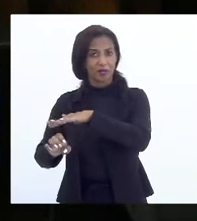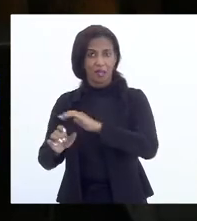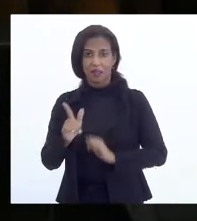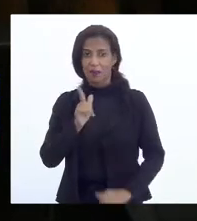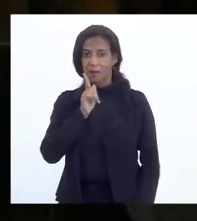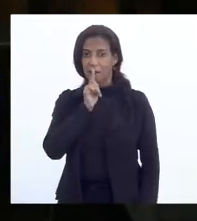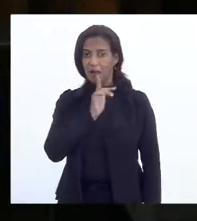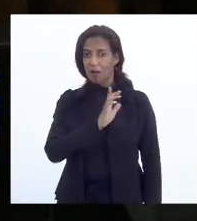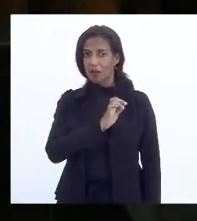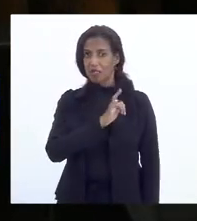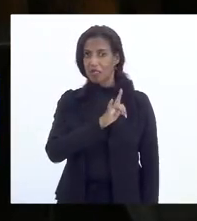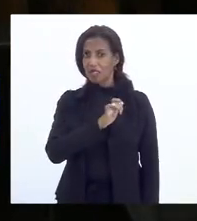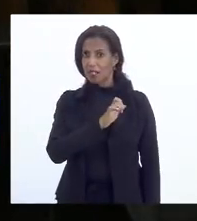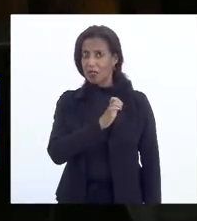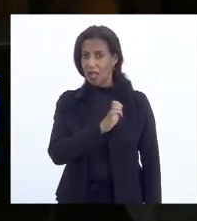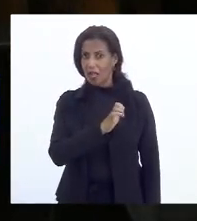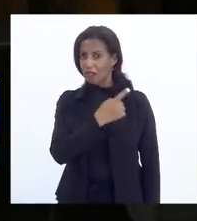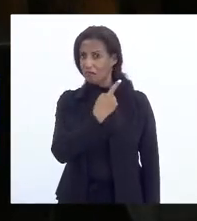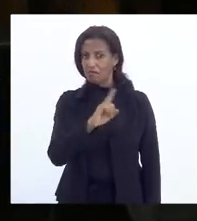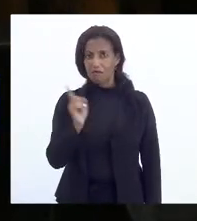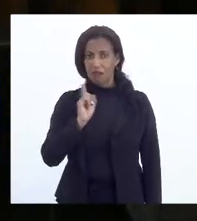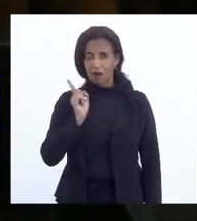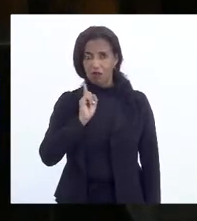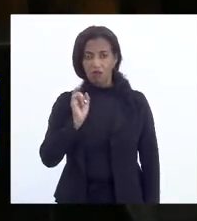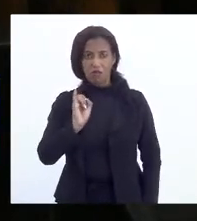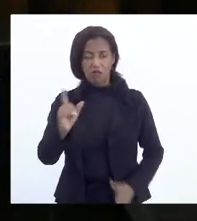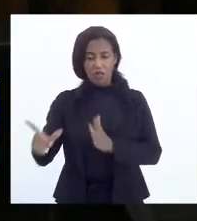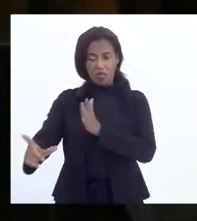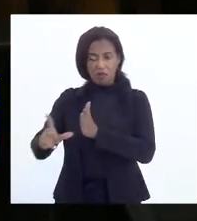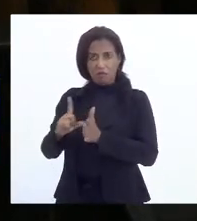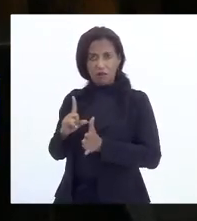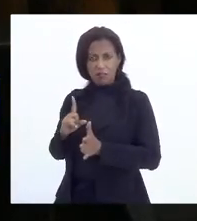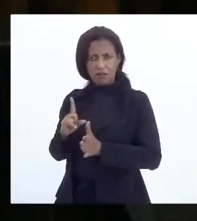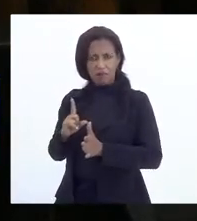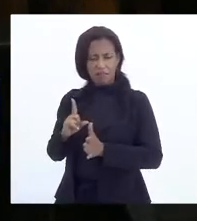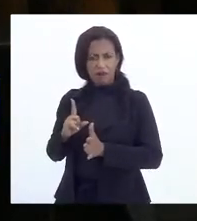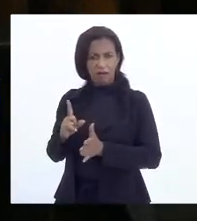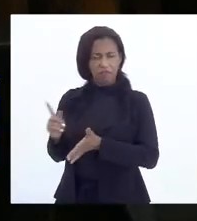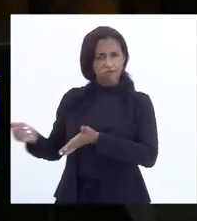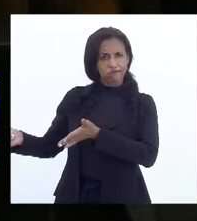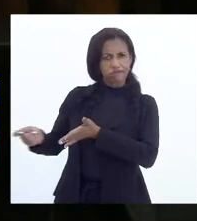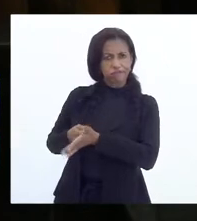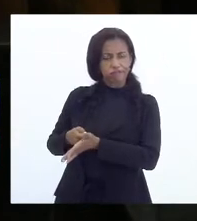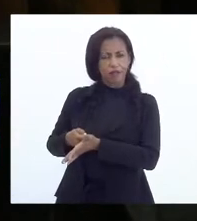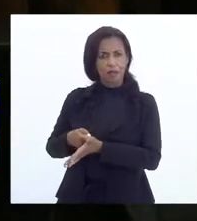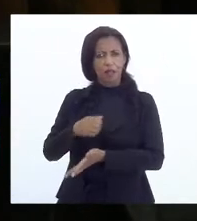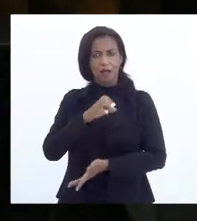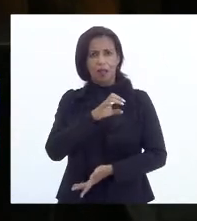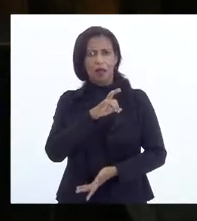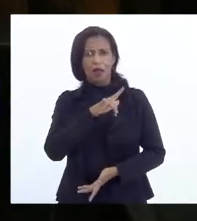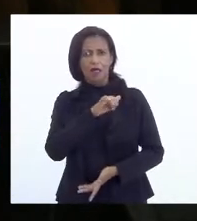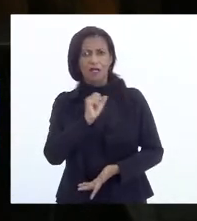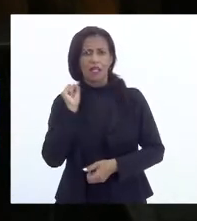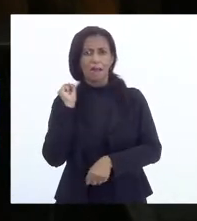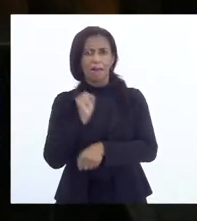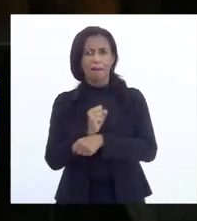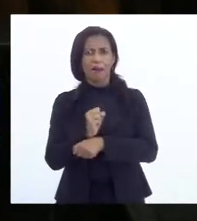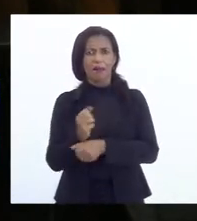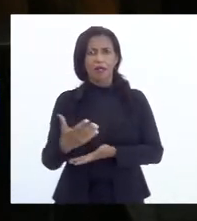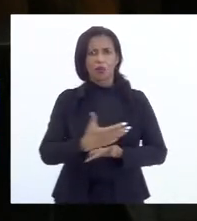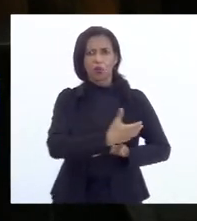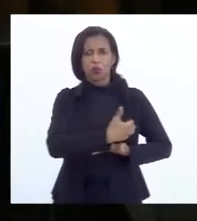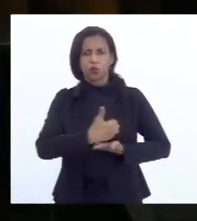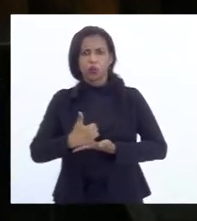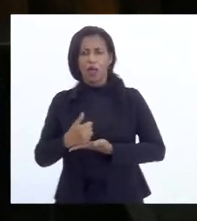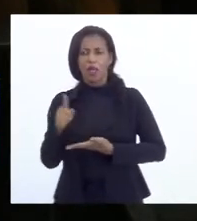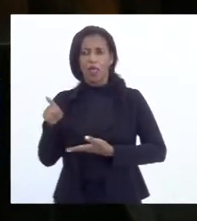não. Porque quando ele antecipa a assunção, a SEDAI deixa de arrecadar e eles passam a